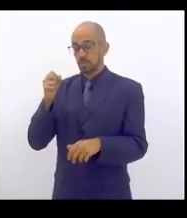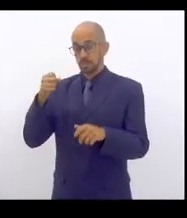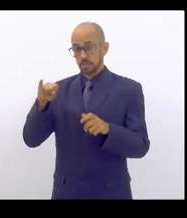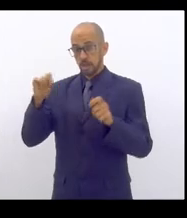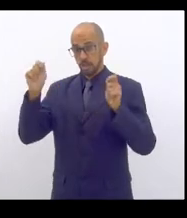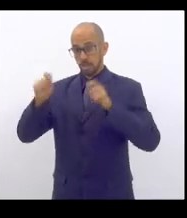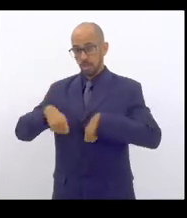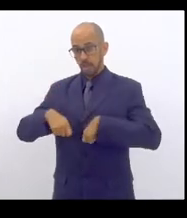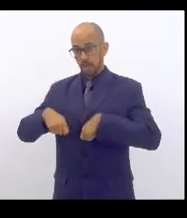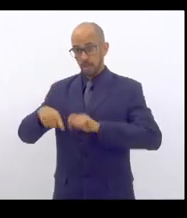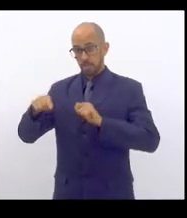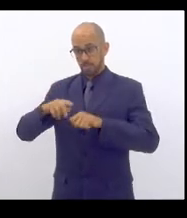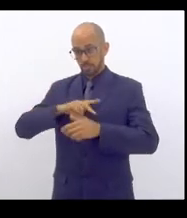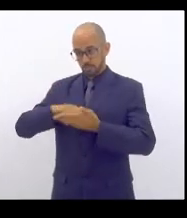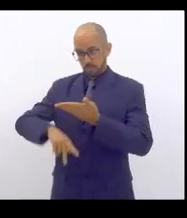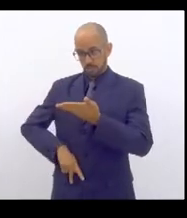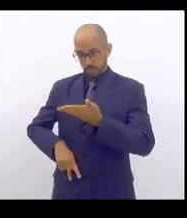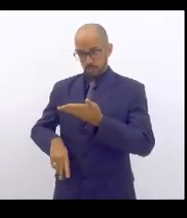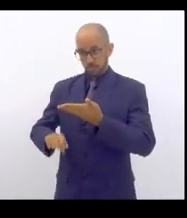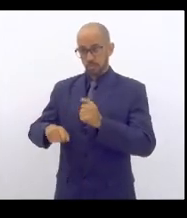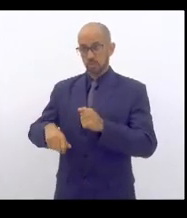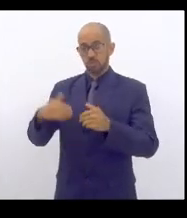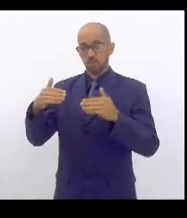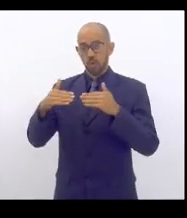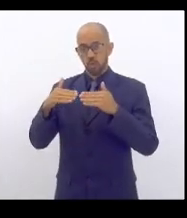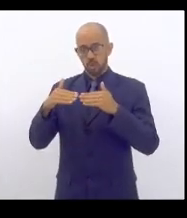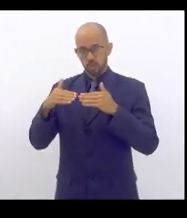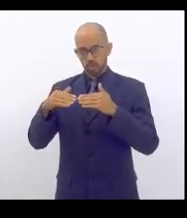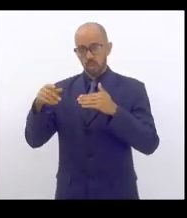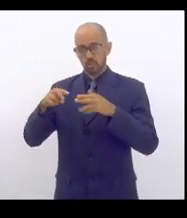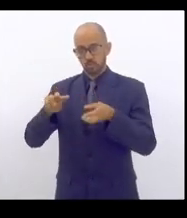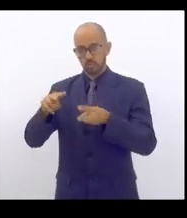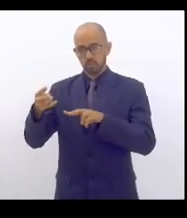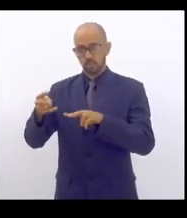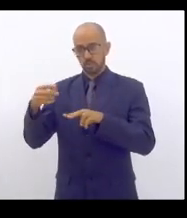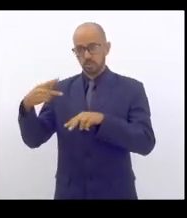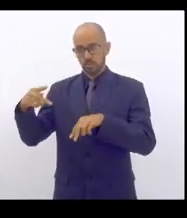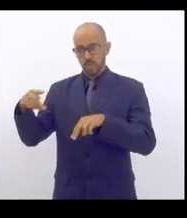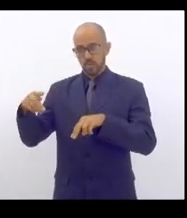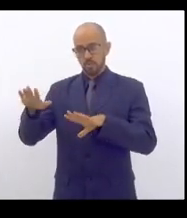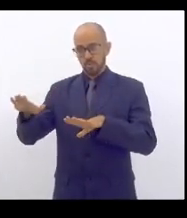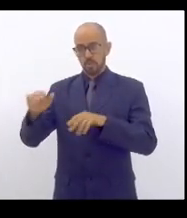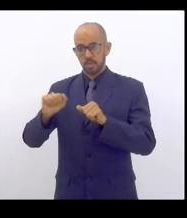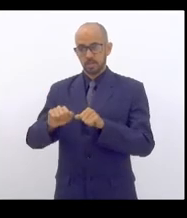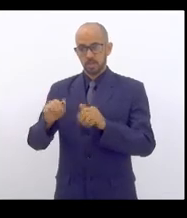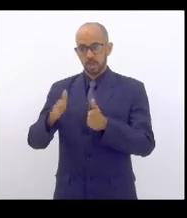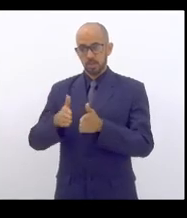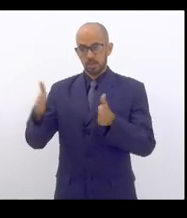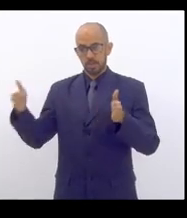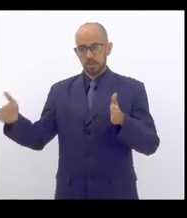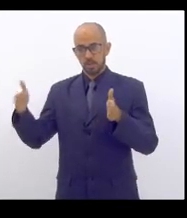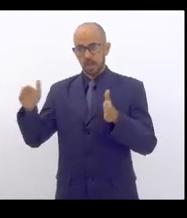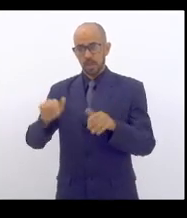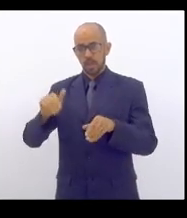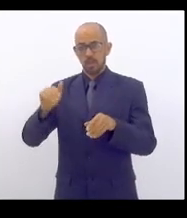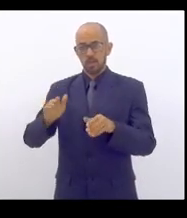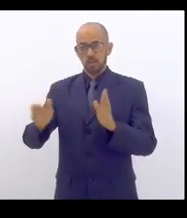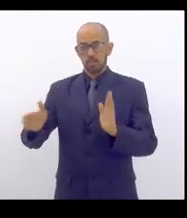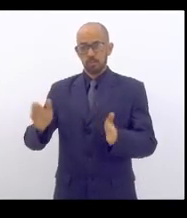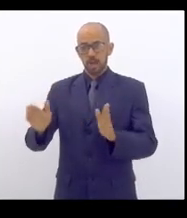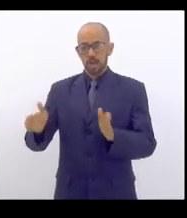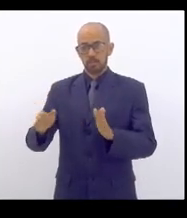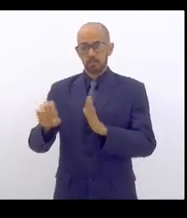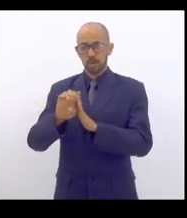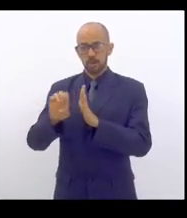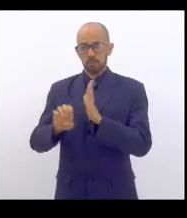possível, presidente, já concordando inclusive com os encaminhamentos de Vossa Excelência, mais ampliação para o prazo de recebimento de emendas. Ok.